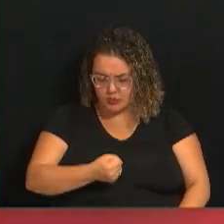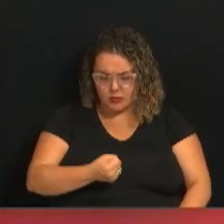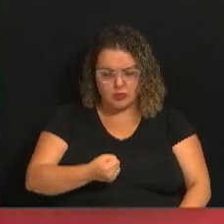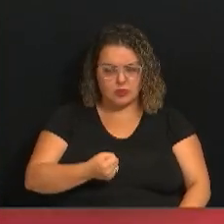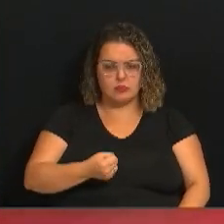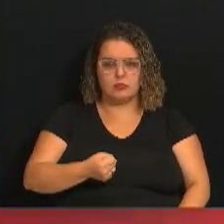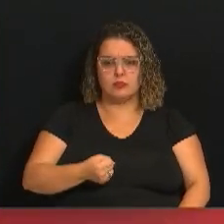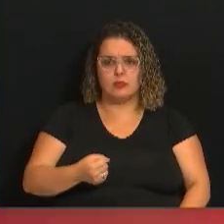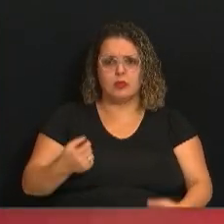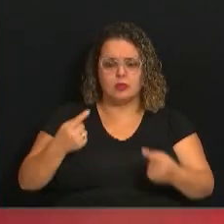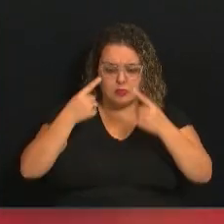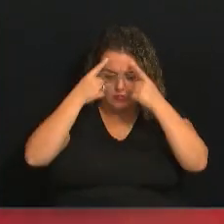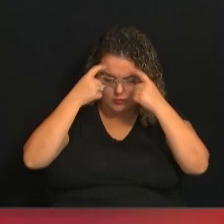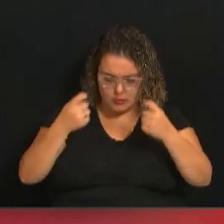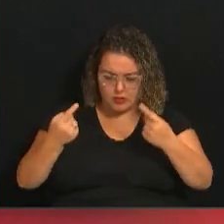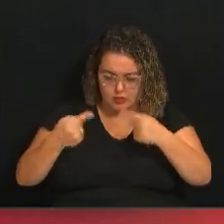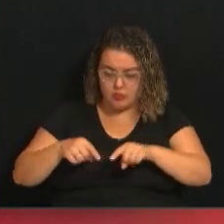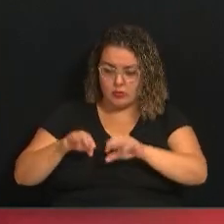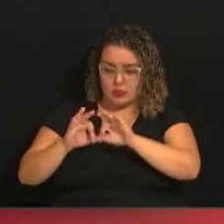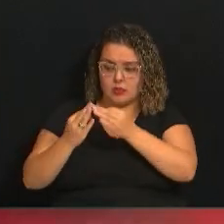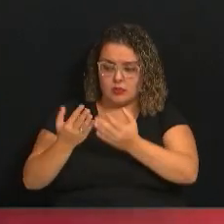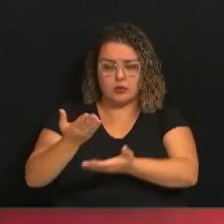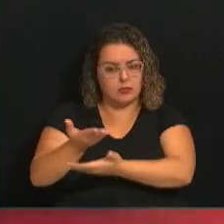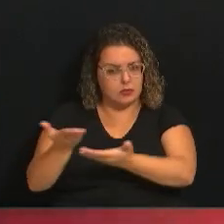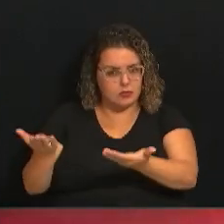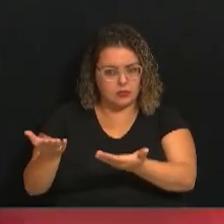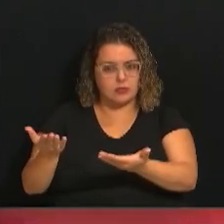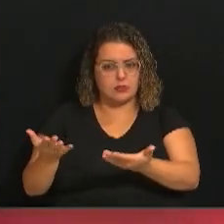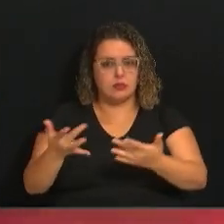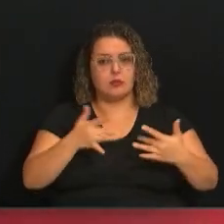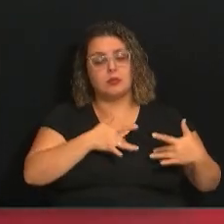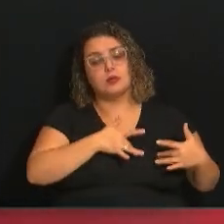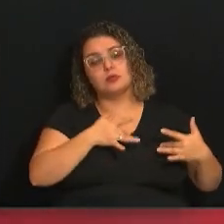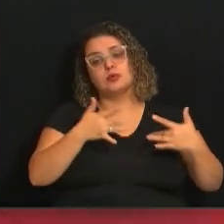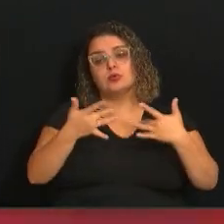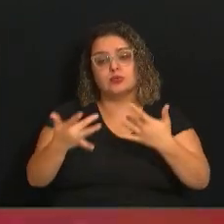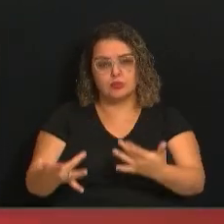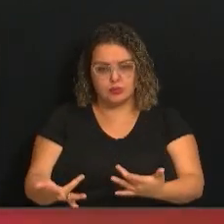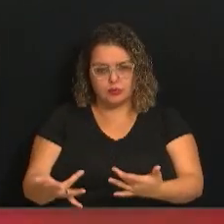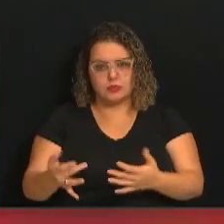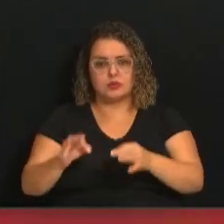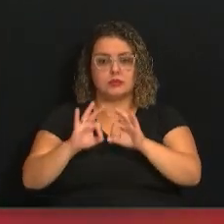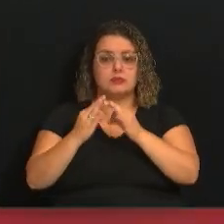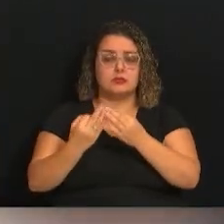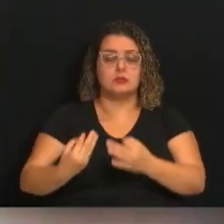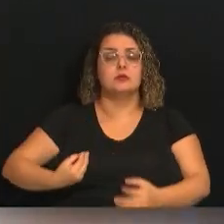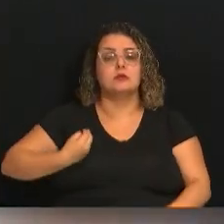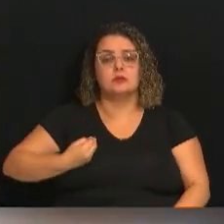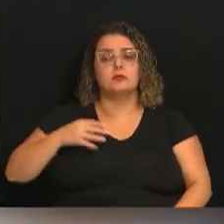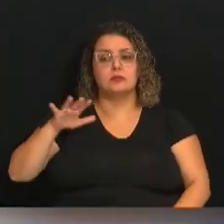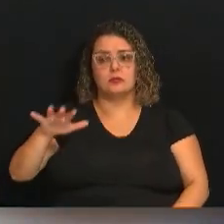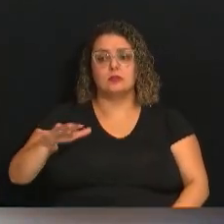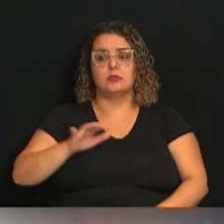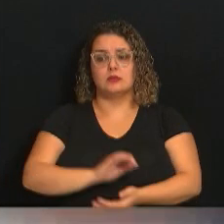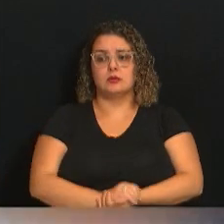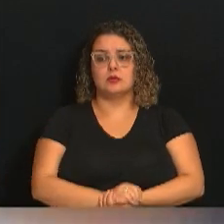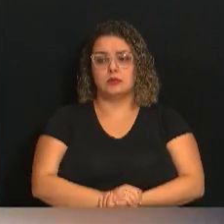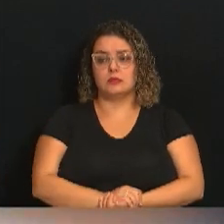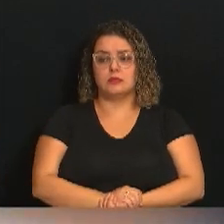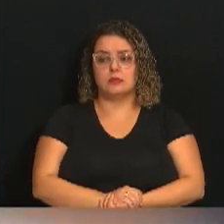essas famílias, e quero deixar aqui registrado a minha solidariedade àquelas famílias acampadas ali. Eu quero